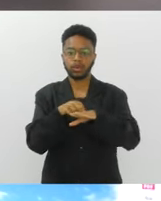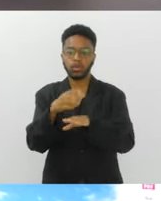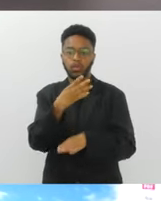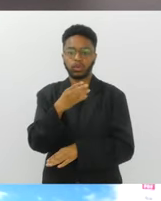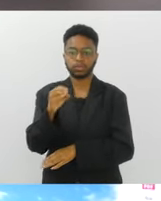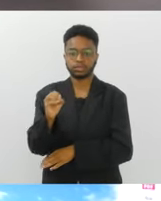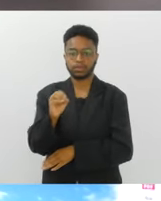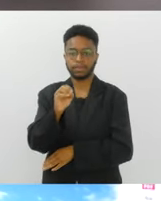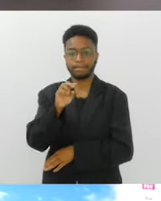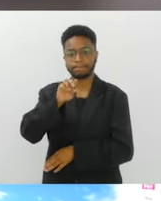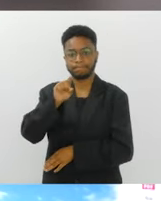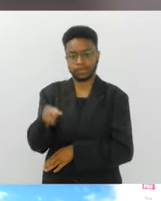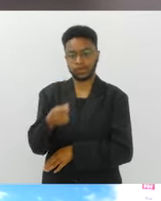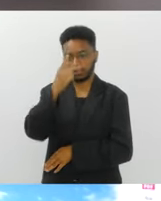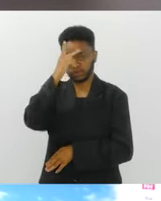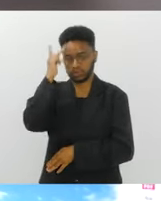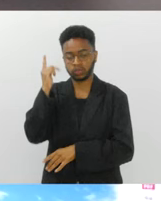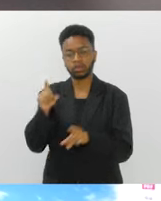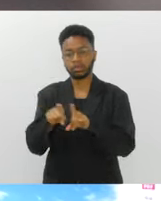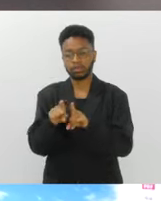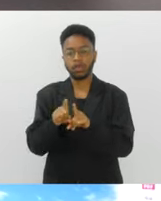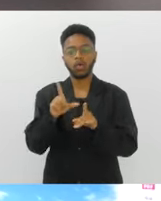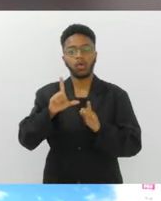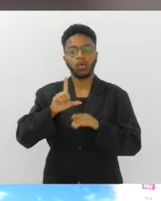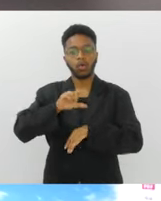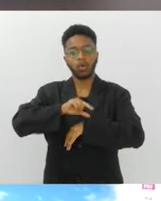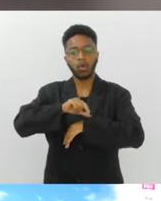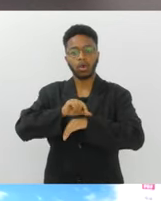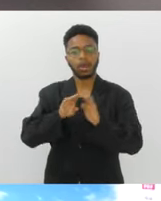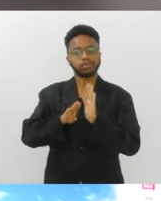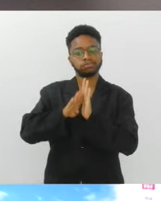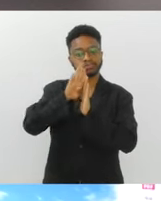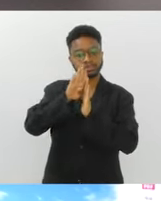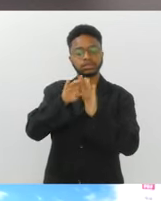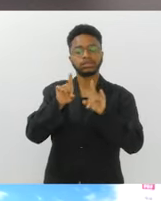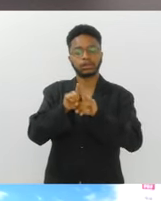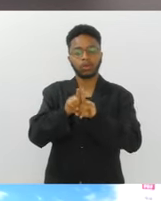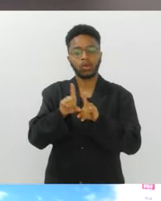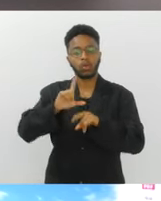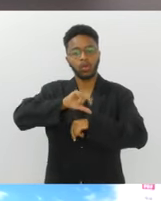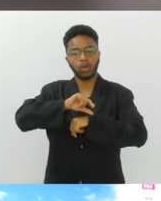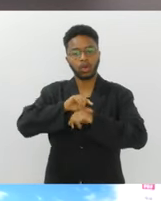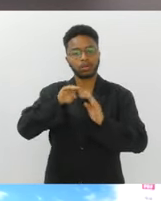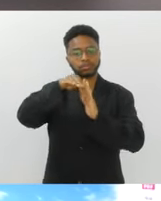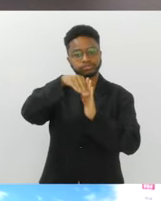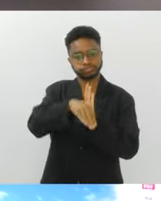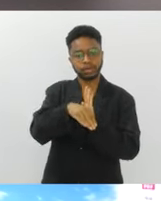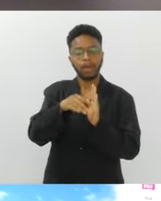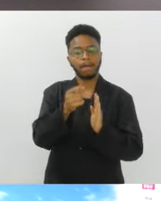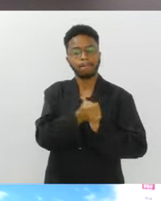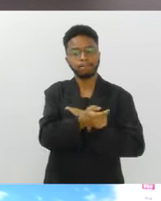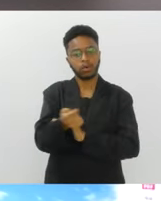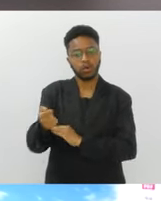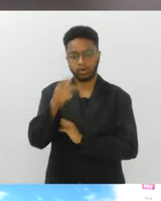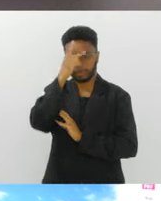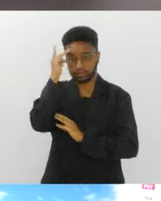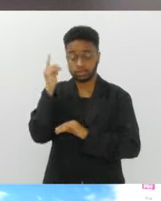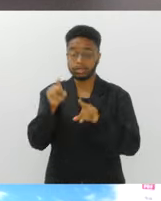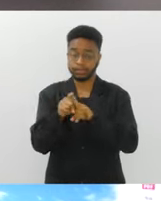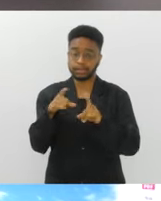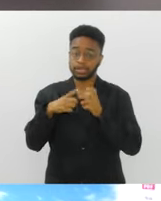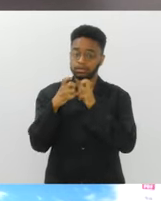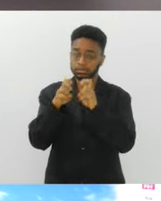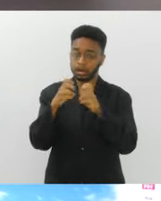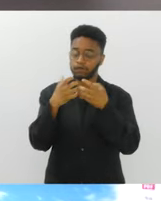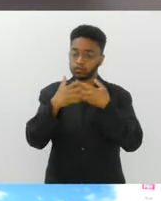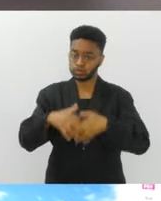ofertar tanto no pico quanto diminuir o headway e no horário de vale ter trem para poder